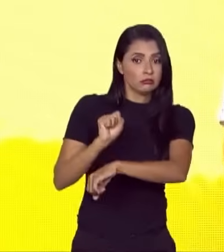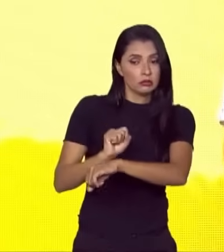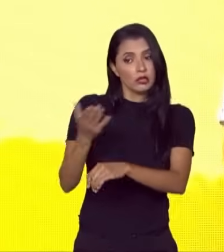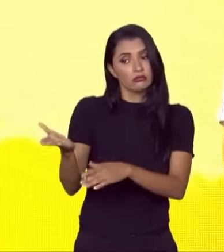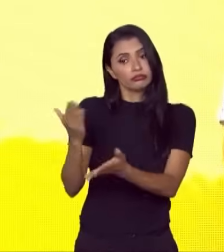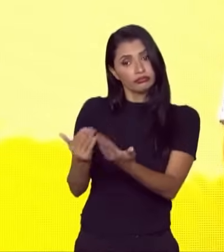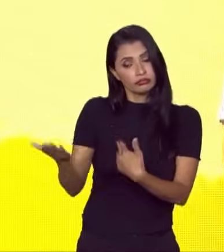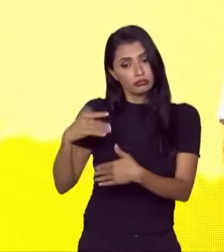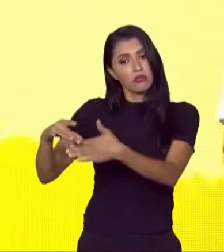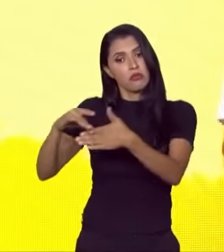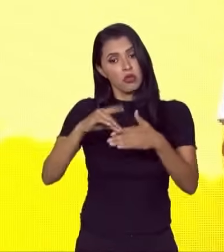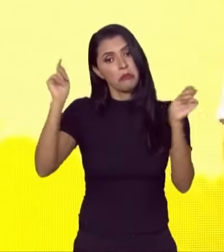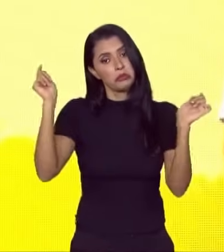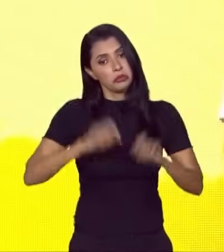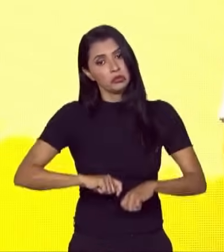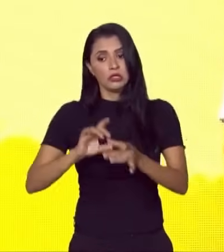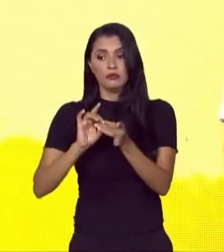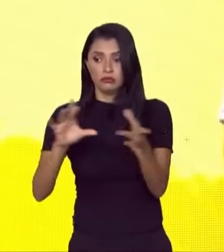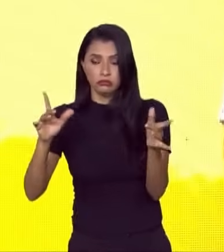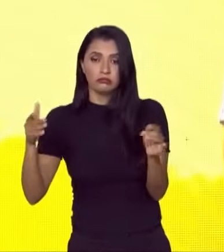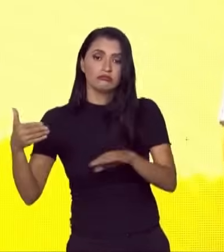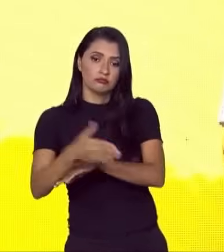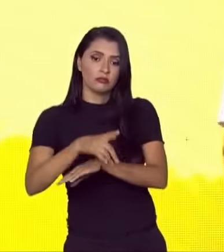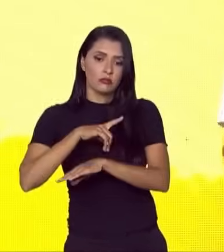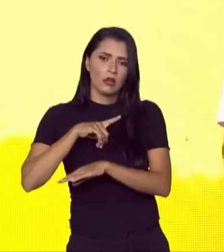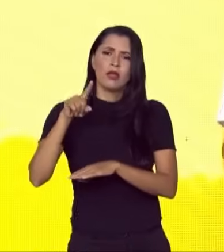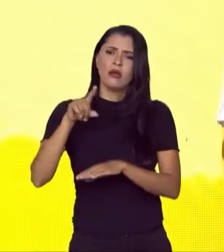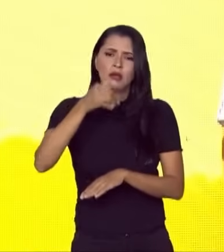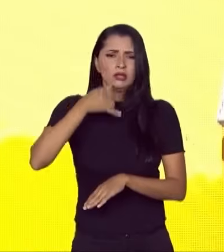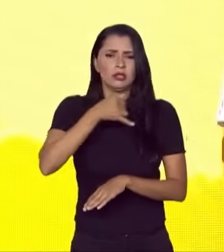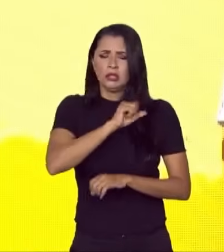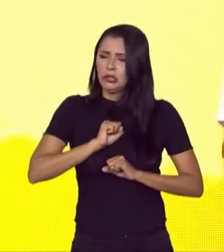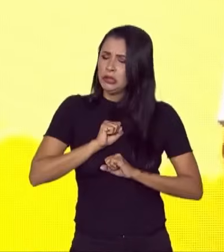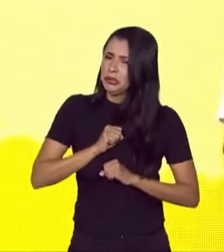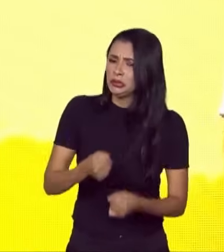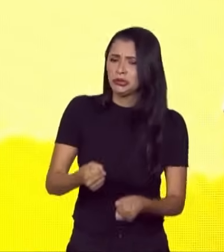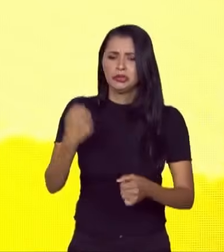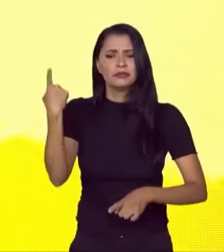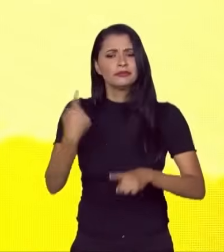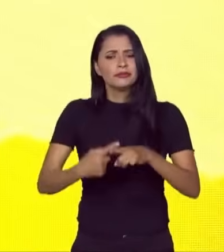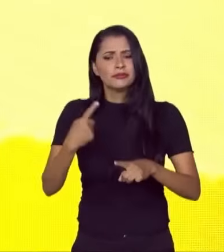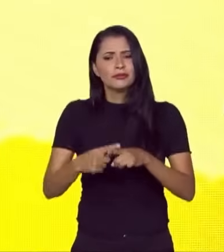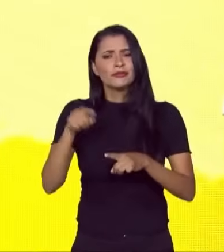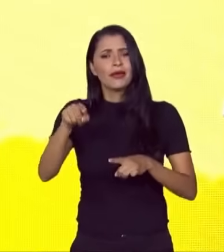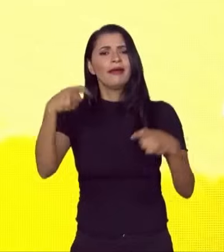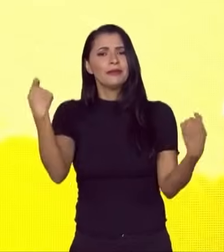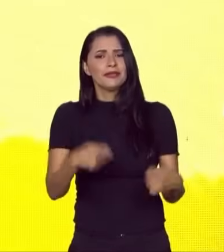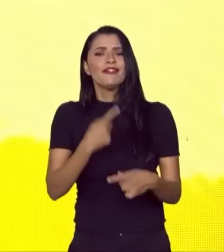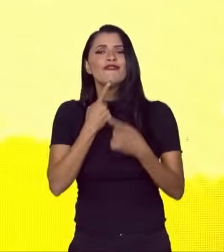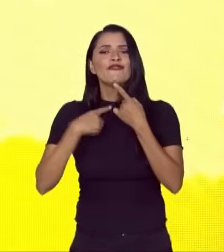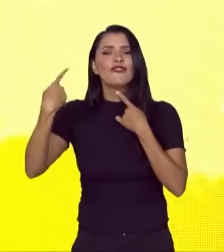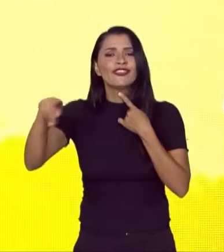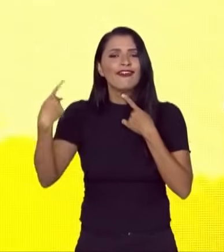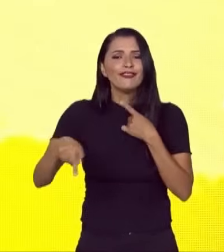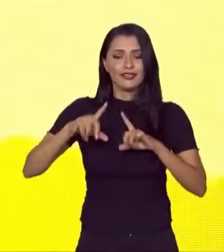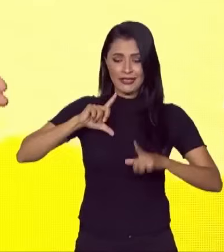trazendo o que foi possível liberar com muito sacrifício, porque dependia da boa vontade de